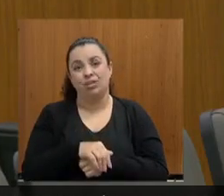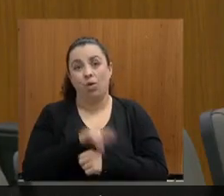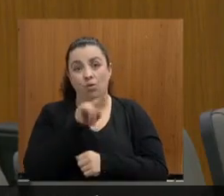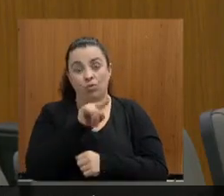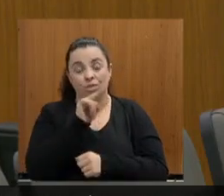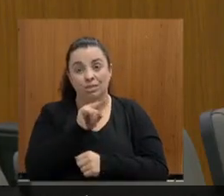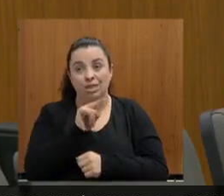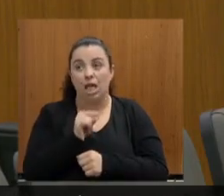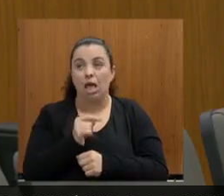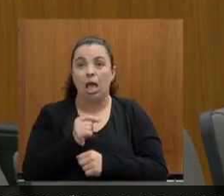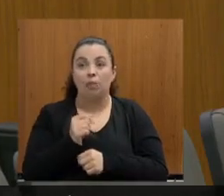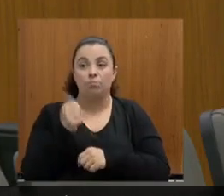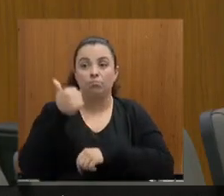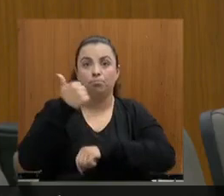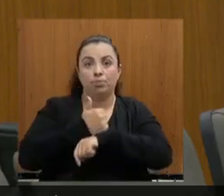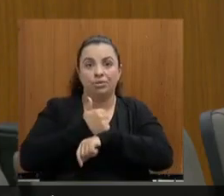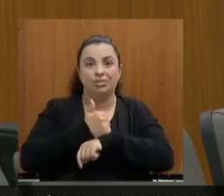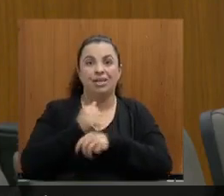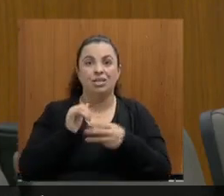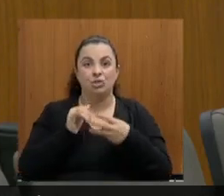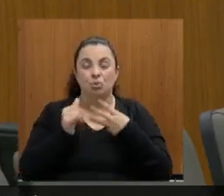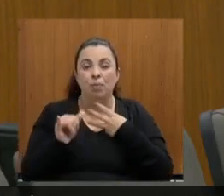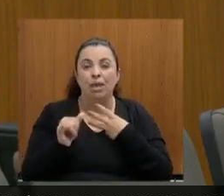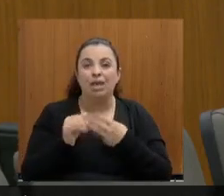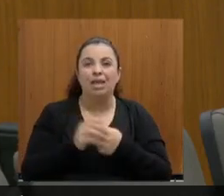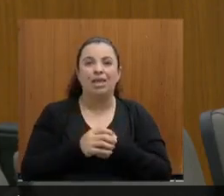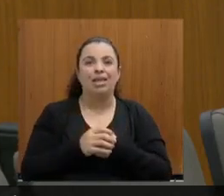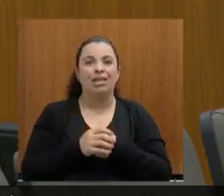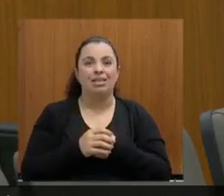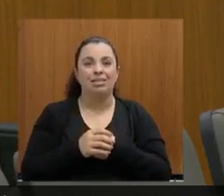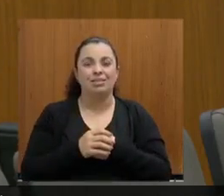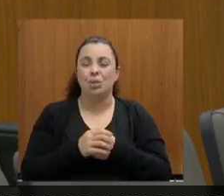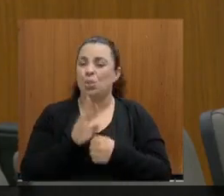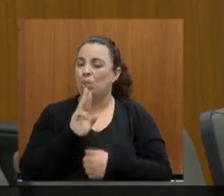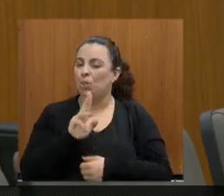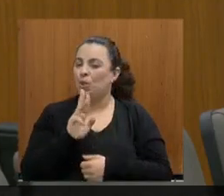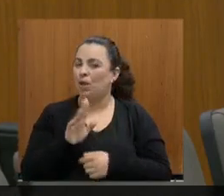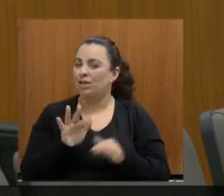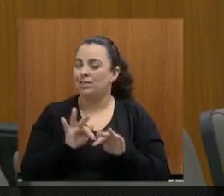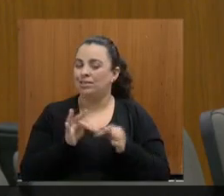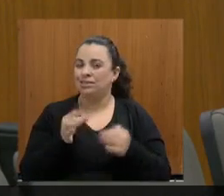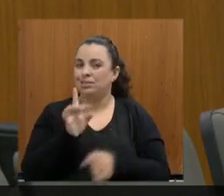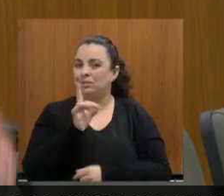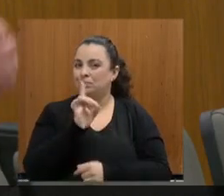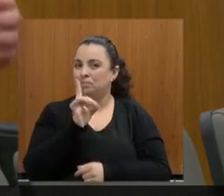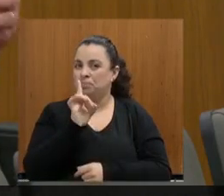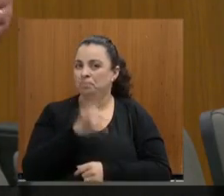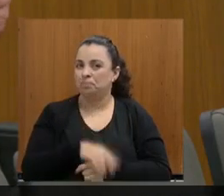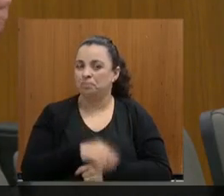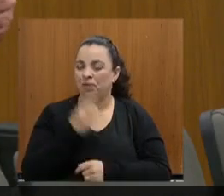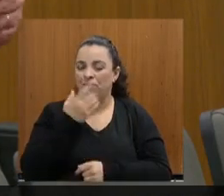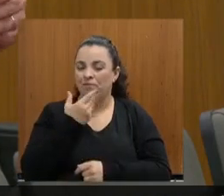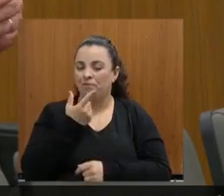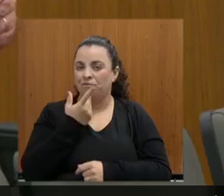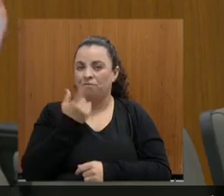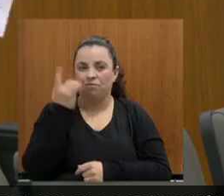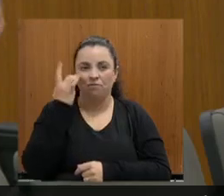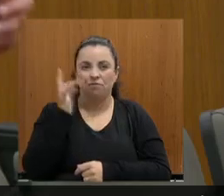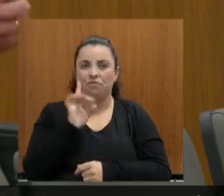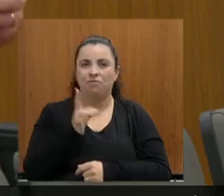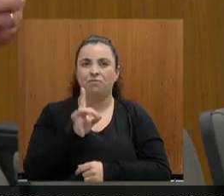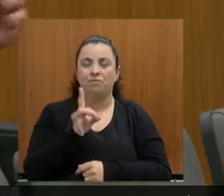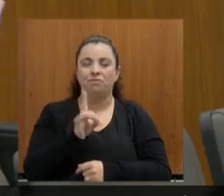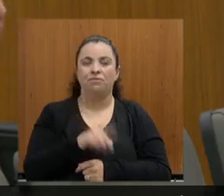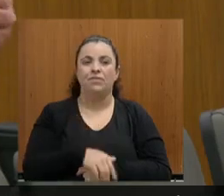pegou e que a ser League pegou que o Reinaldo pegou uma coisa simples não por fim mesmo agora a gente